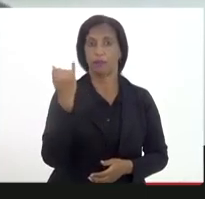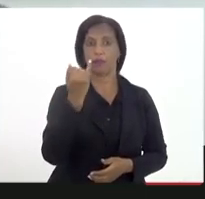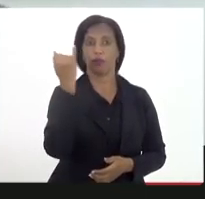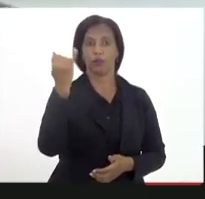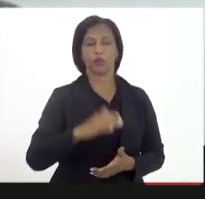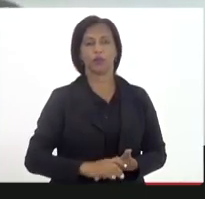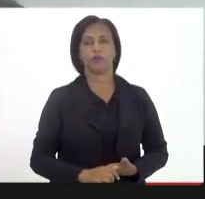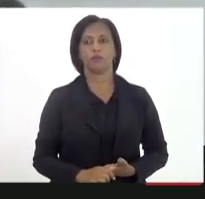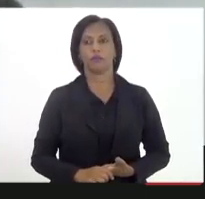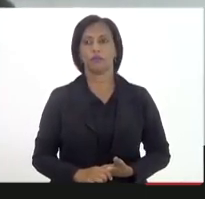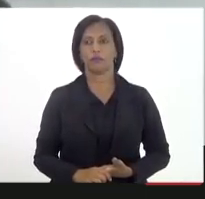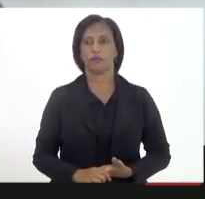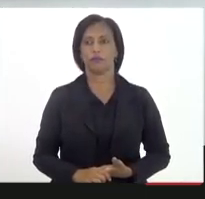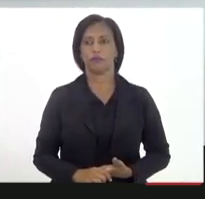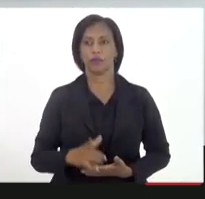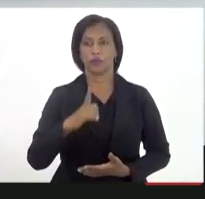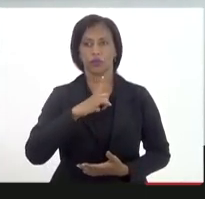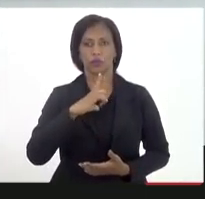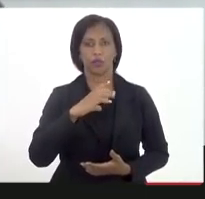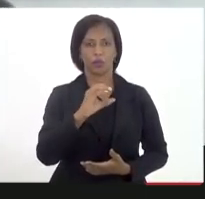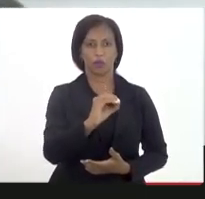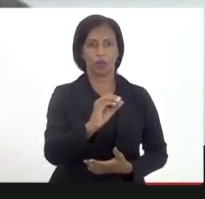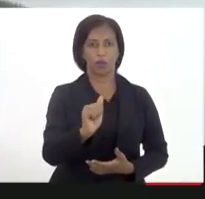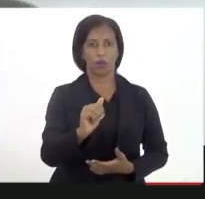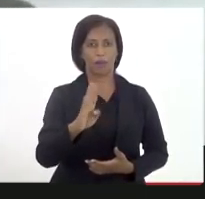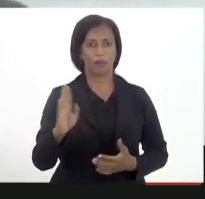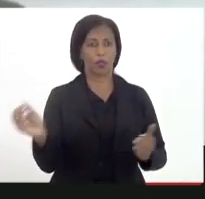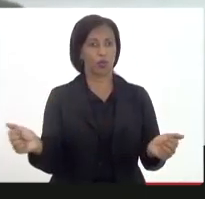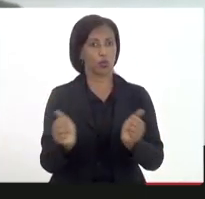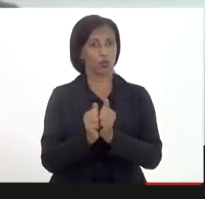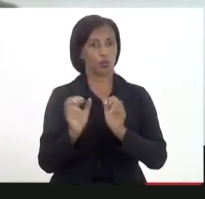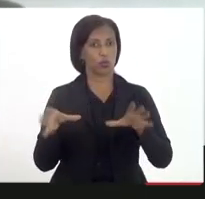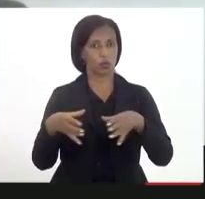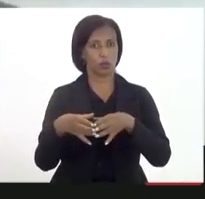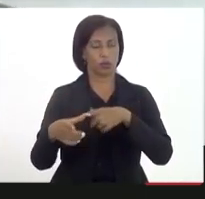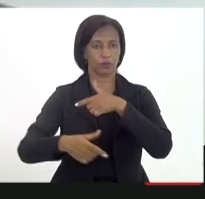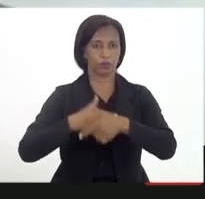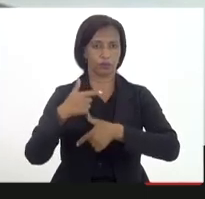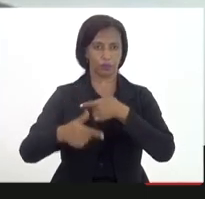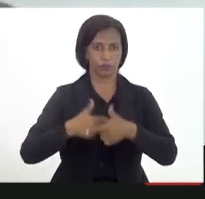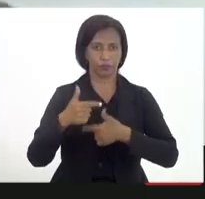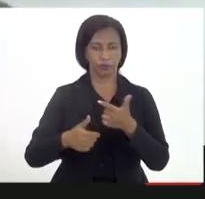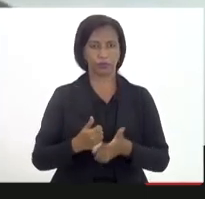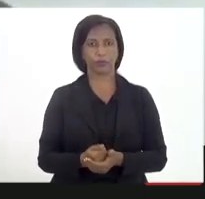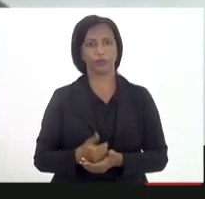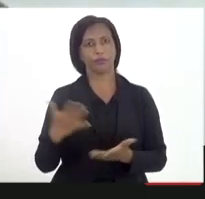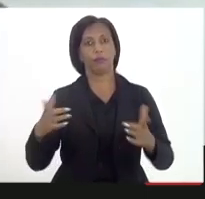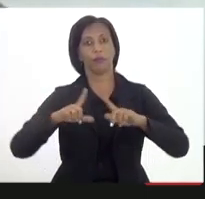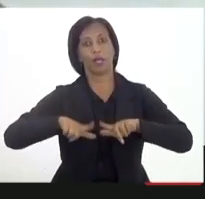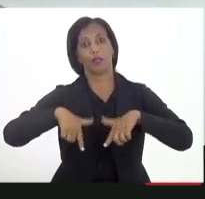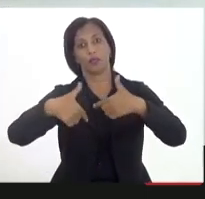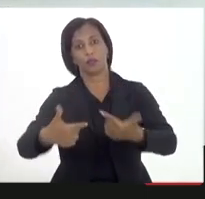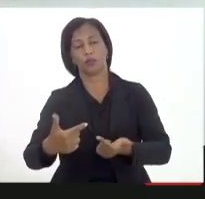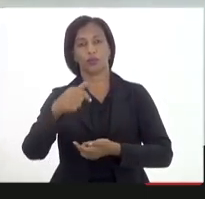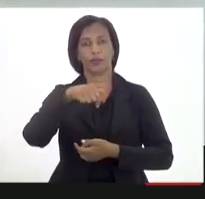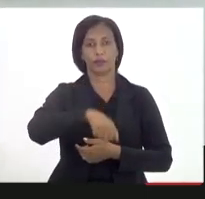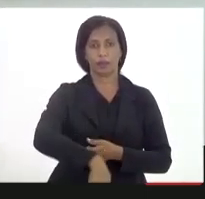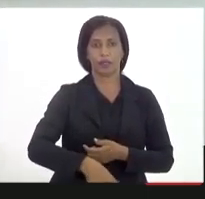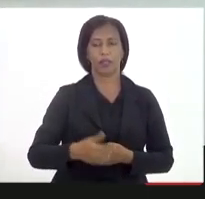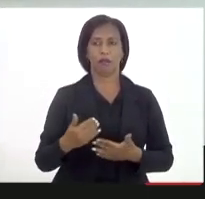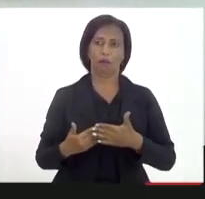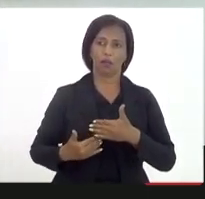importância de termos a OAB aqui conosco nesse grupo de trabalho obviamente que as ações aqui elas